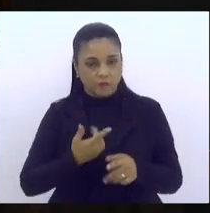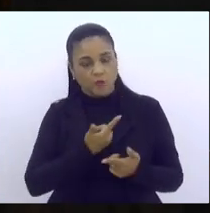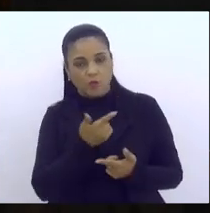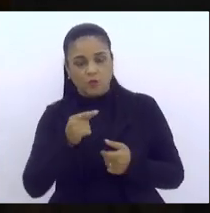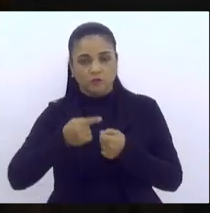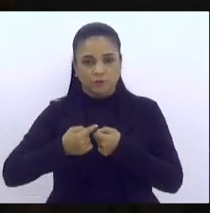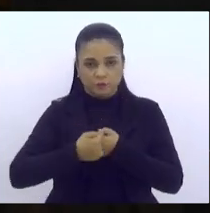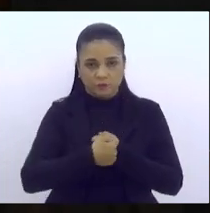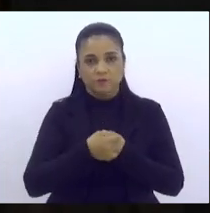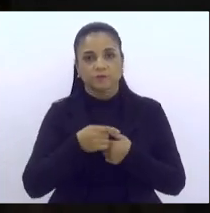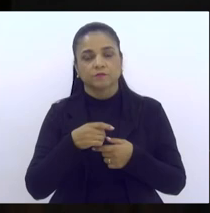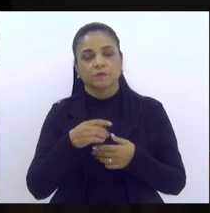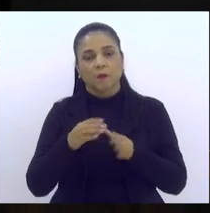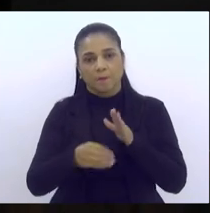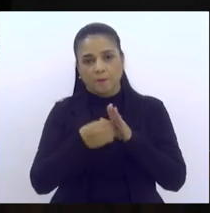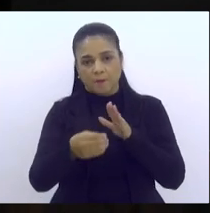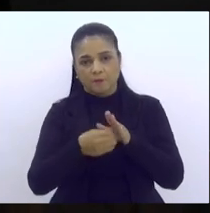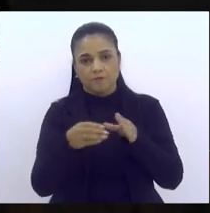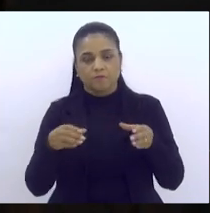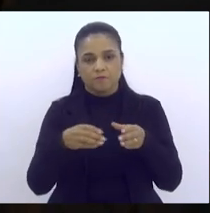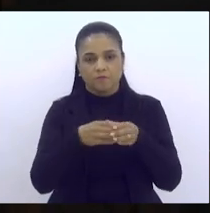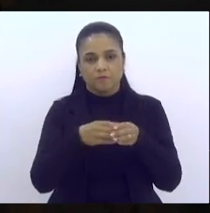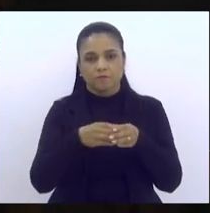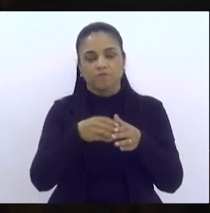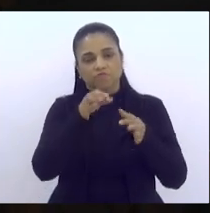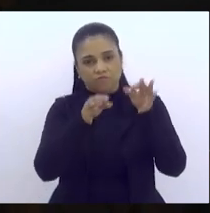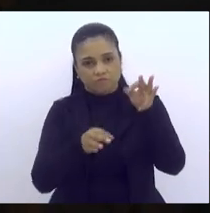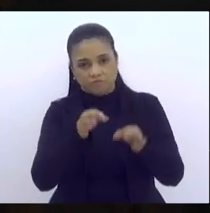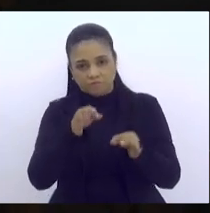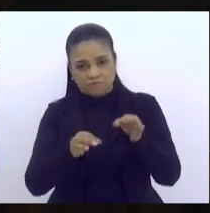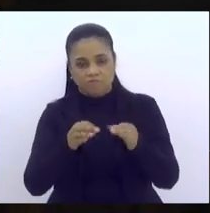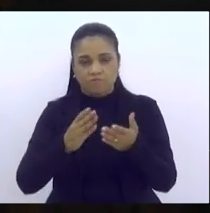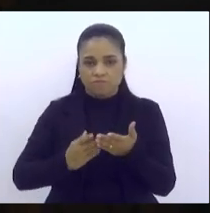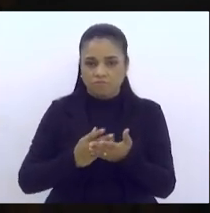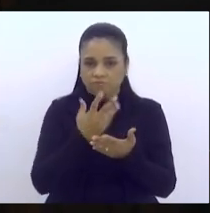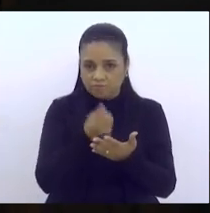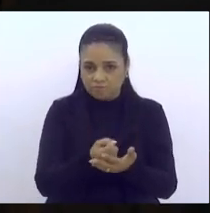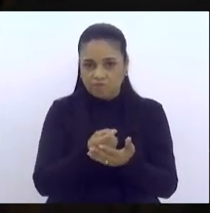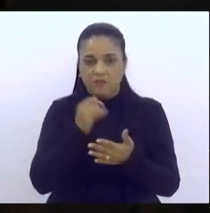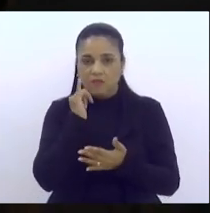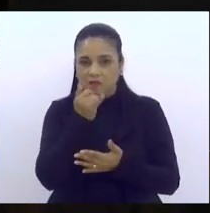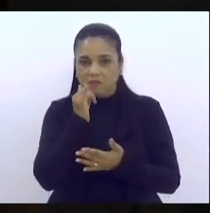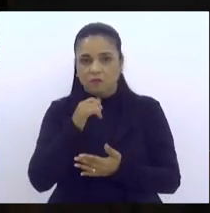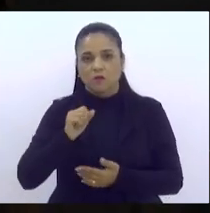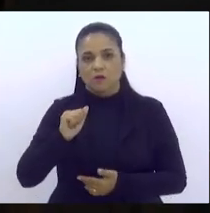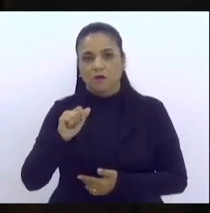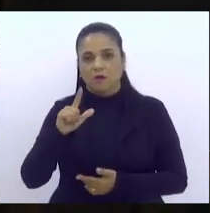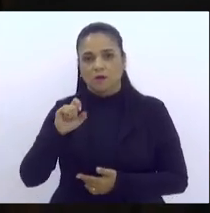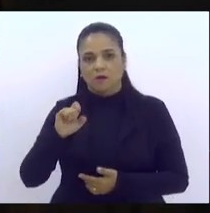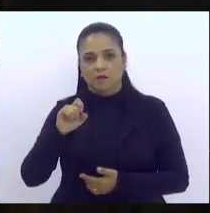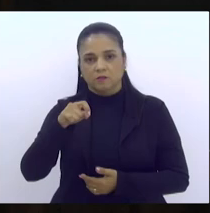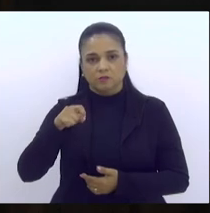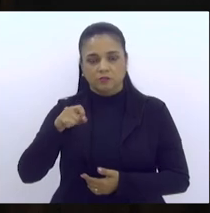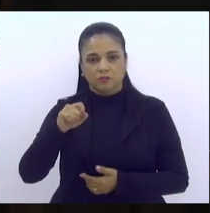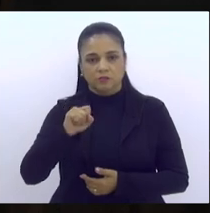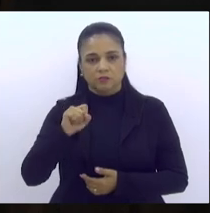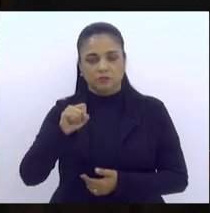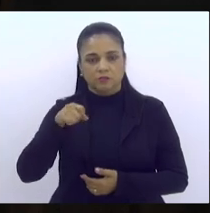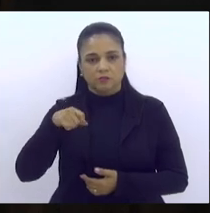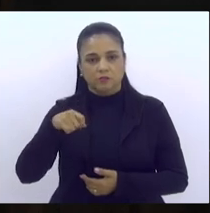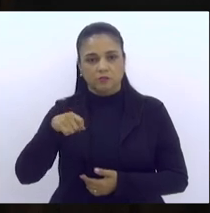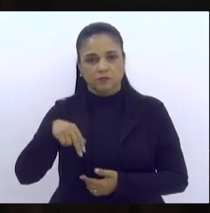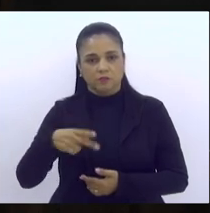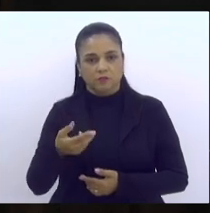providências. Parecer da Comissão de Indicações Legislativas, favorável, relator, deputado Alexandre Kinoplock.